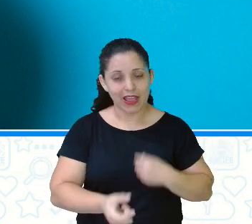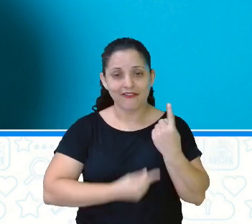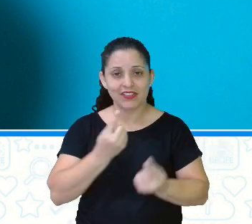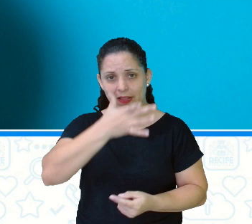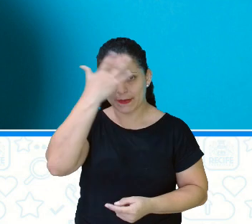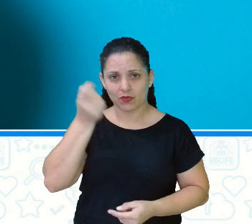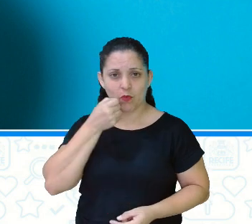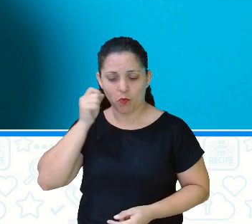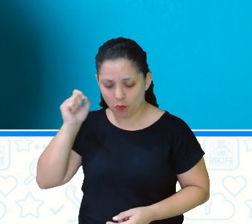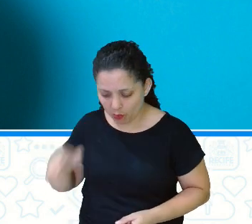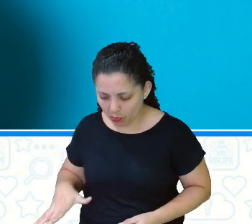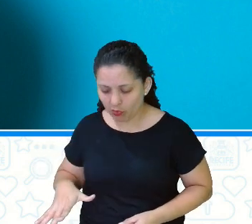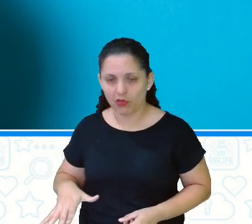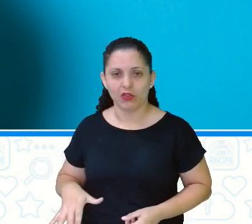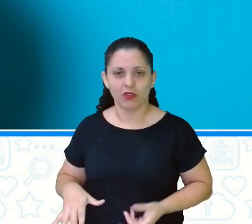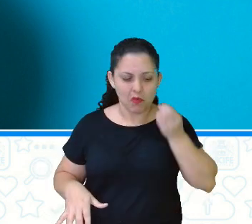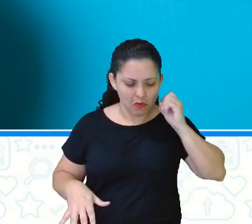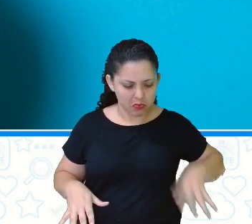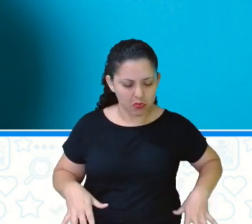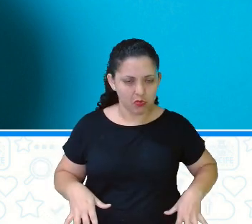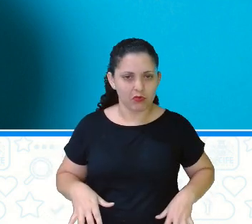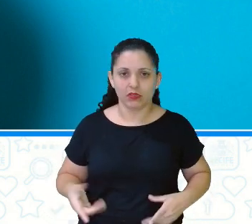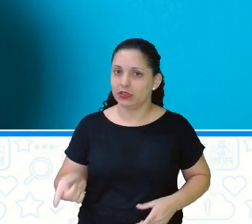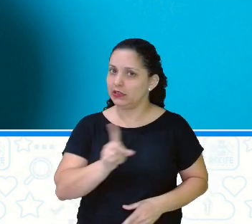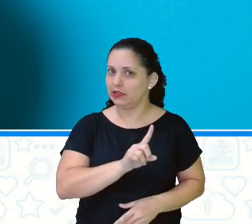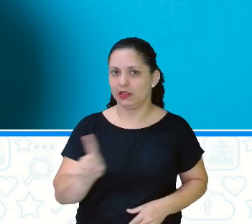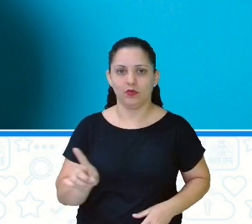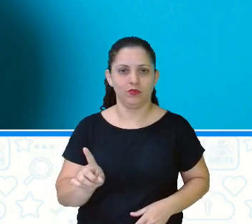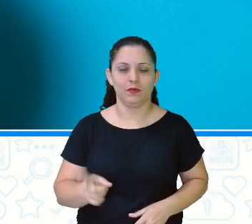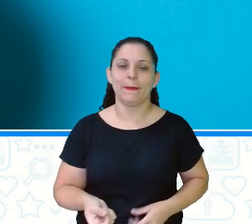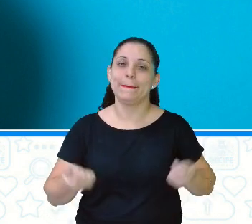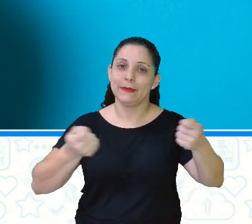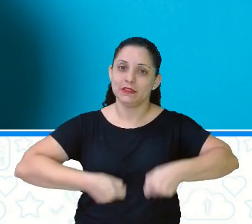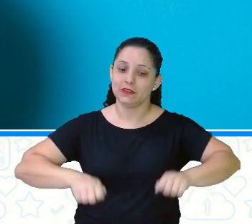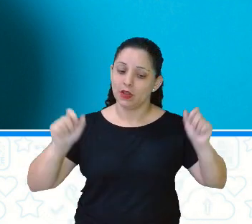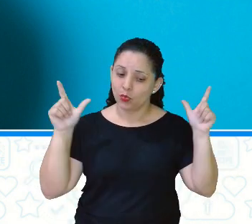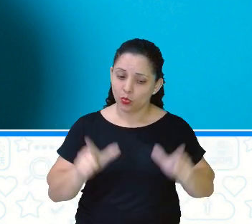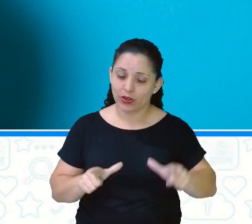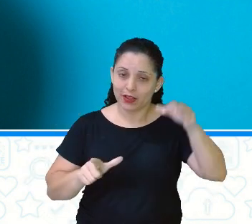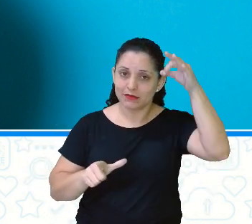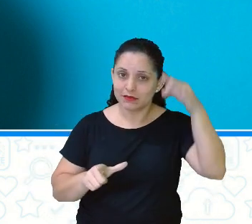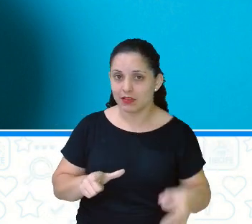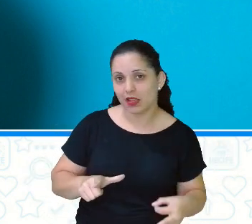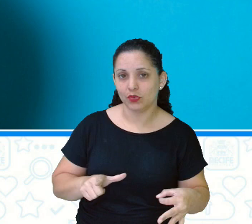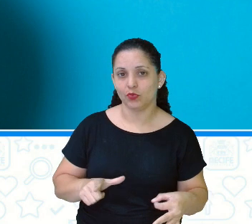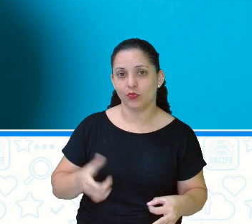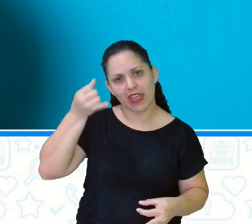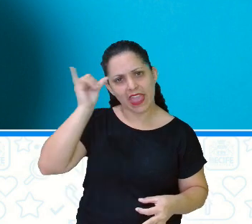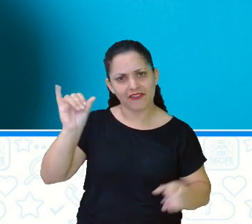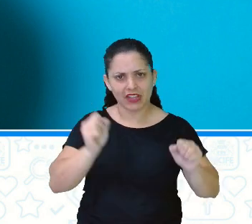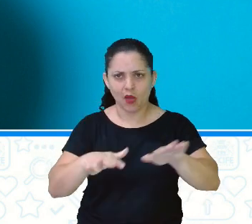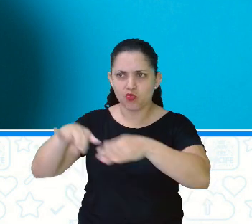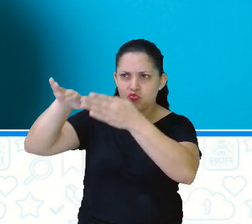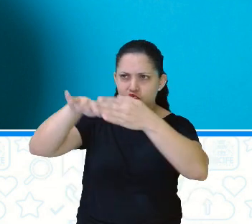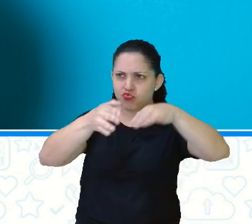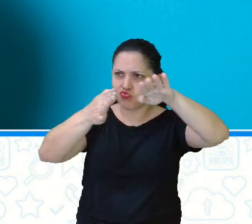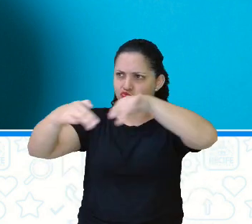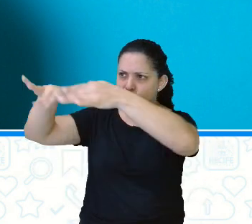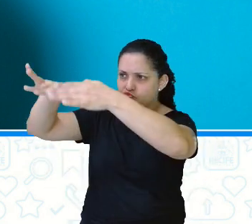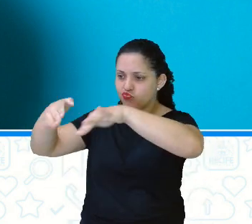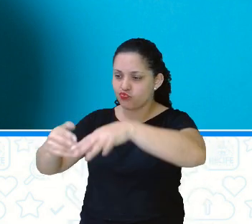no chão. Não é legal. Então a gente precisa pensar no descarte correto para ele não ir parar na natureza, nos rios, nos